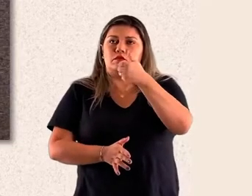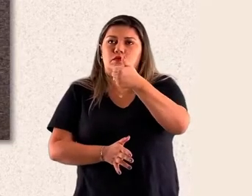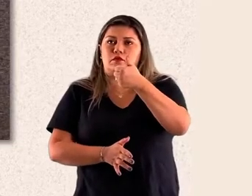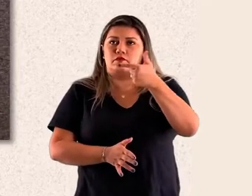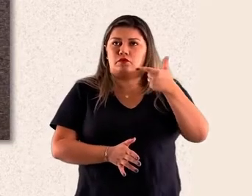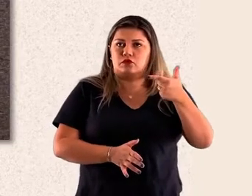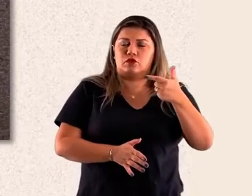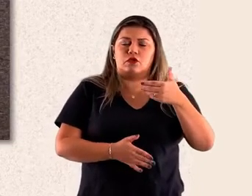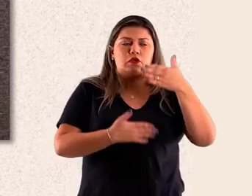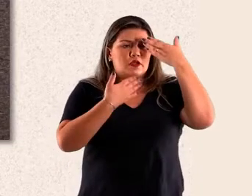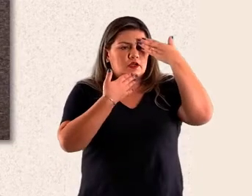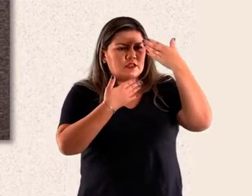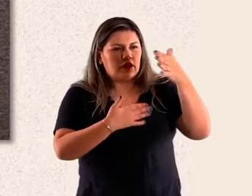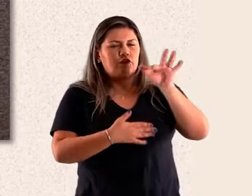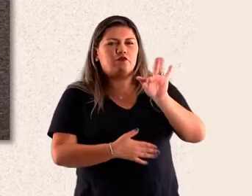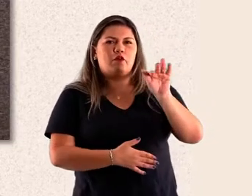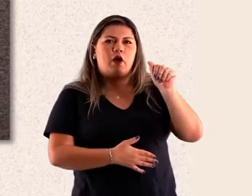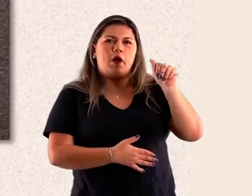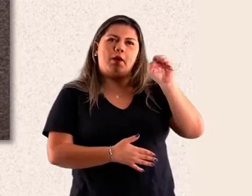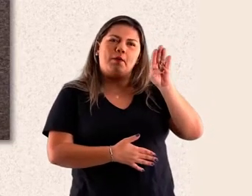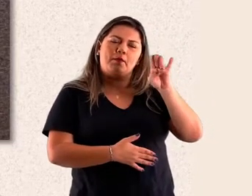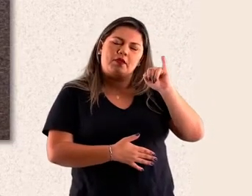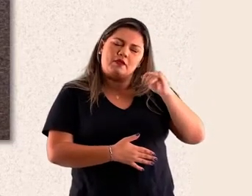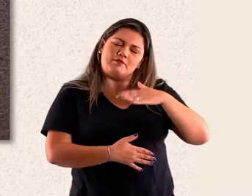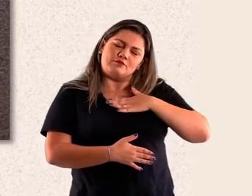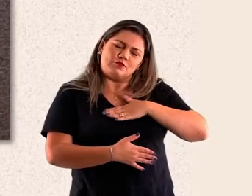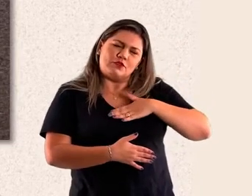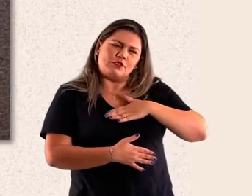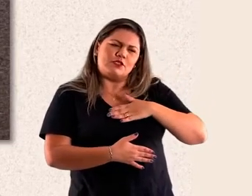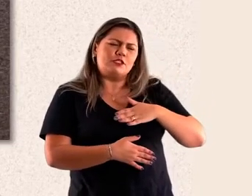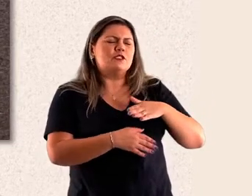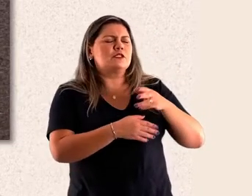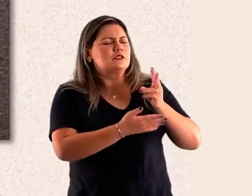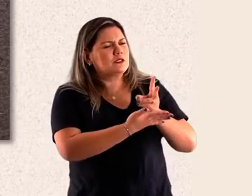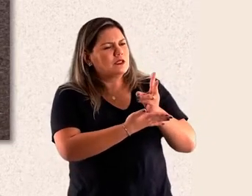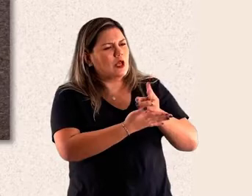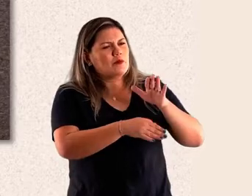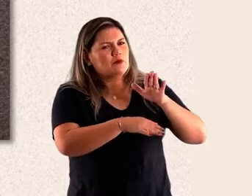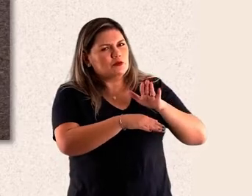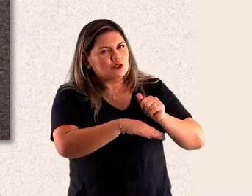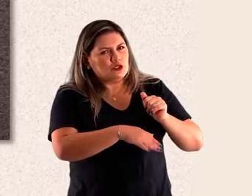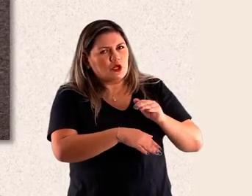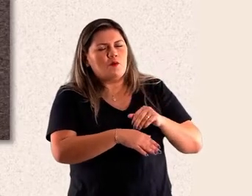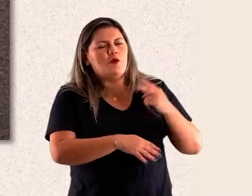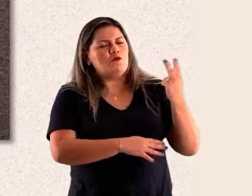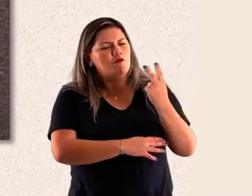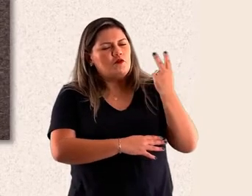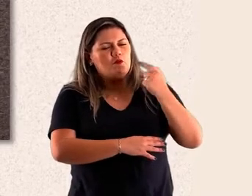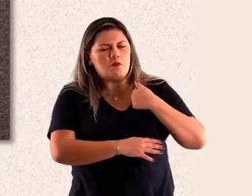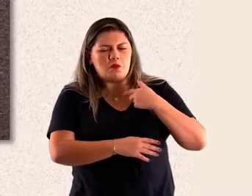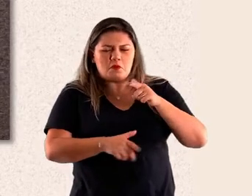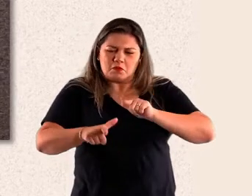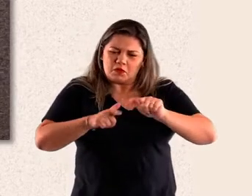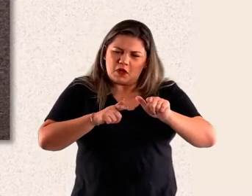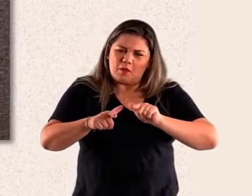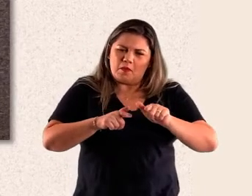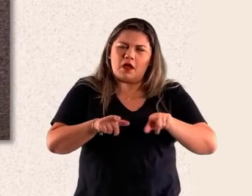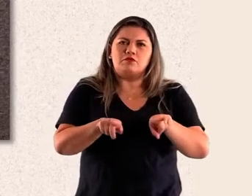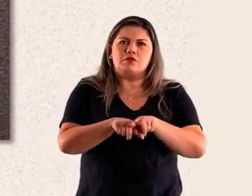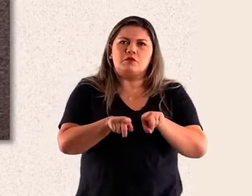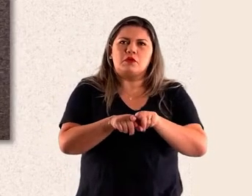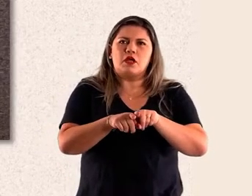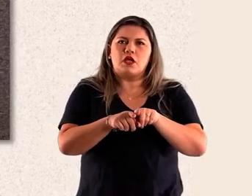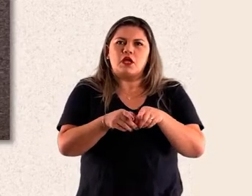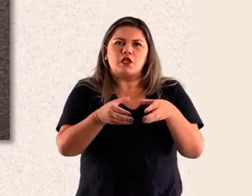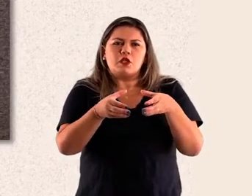tão querida comigo sempre me chamou para gente trocar ideia respeito disso tem valorizou muito o meu trabalho O trabalho da comissão como